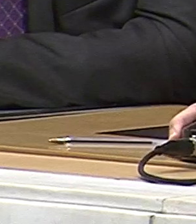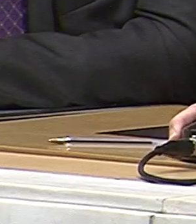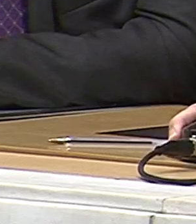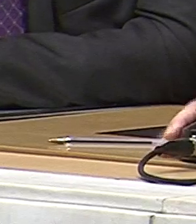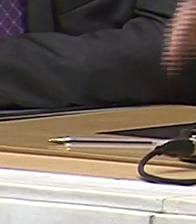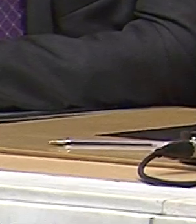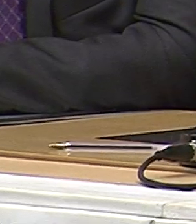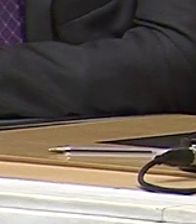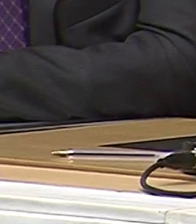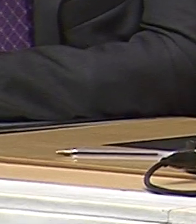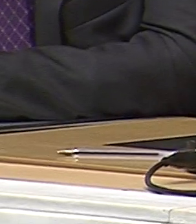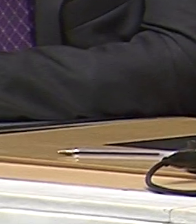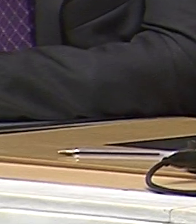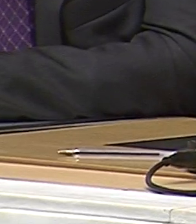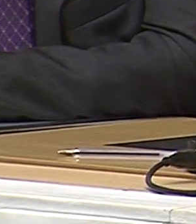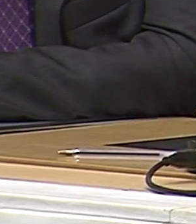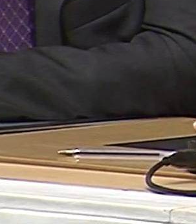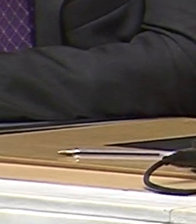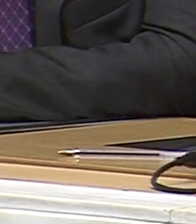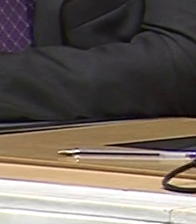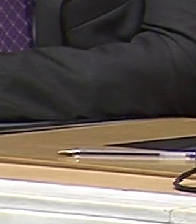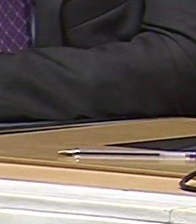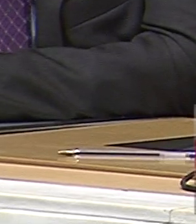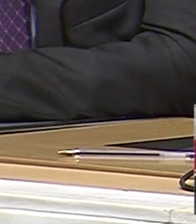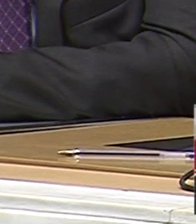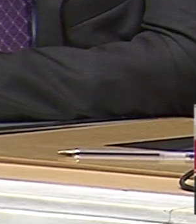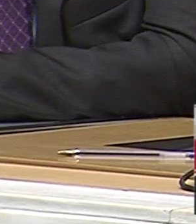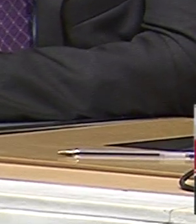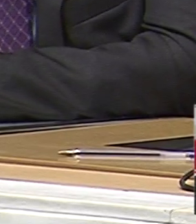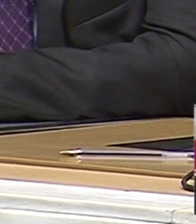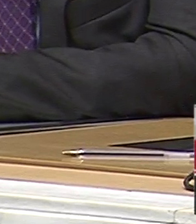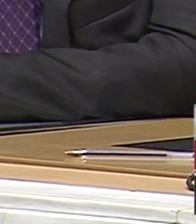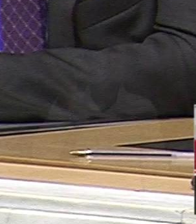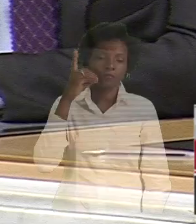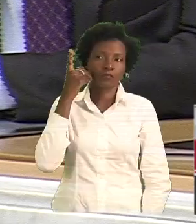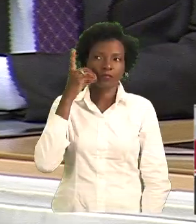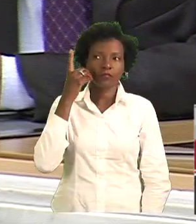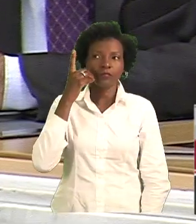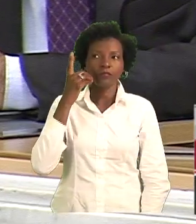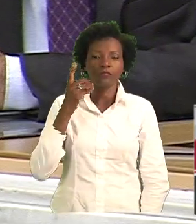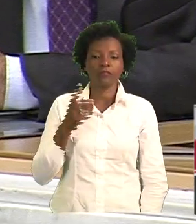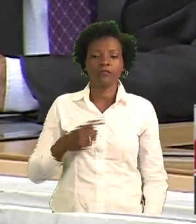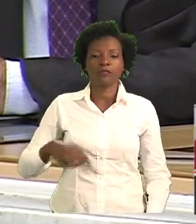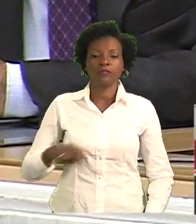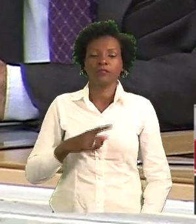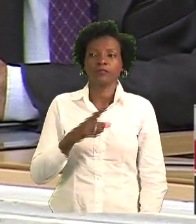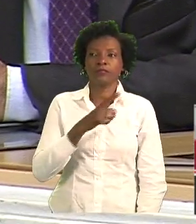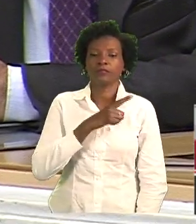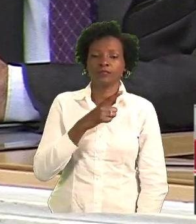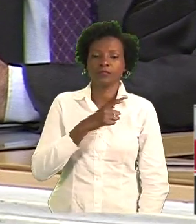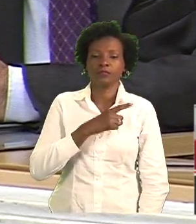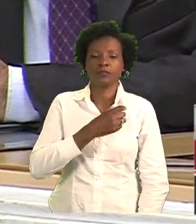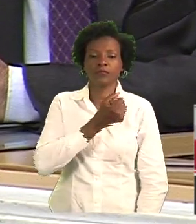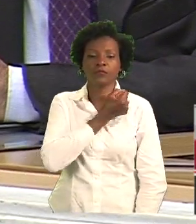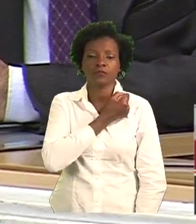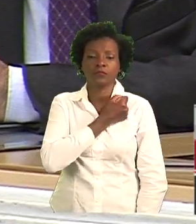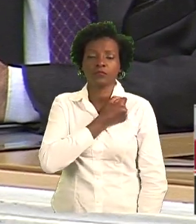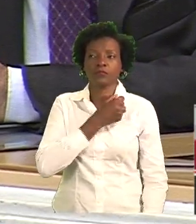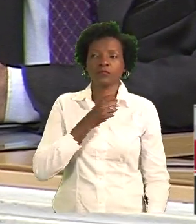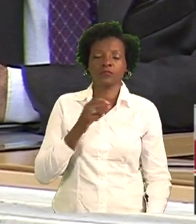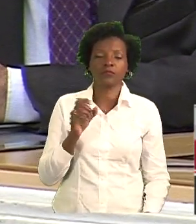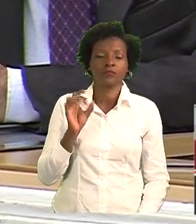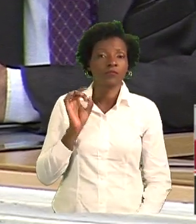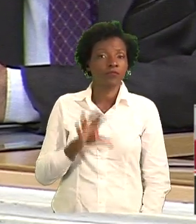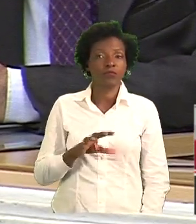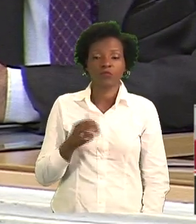senhoras deputadas e senhores deputados nós temos presente somente constando